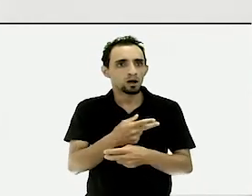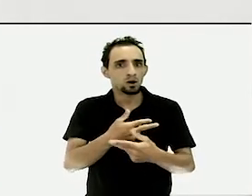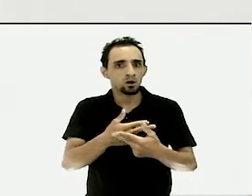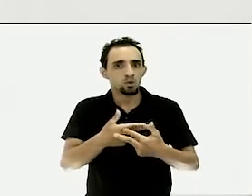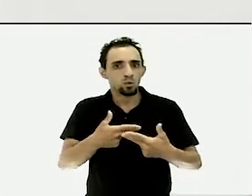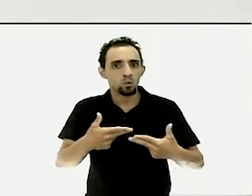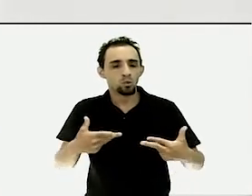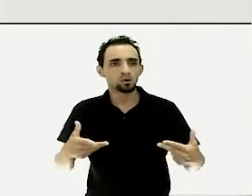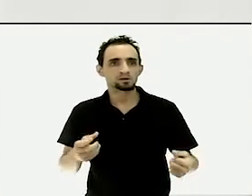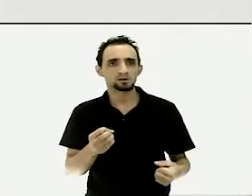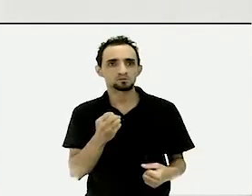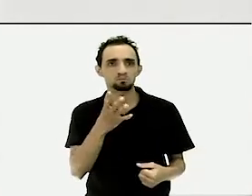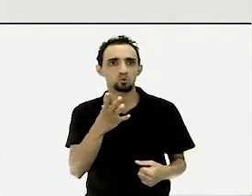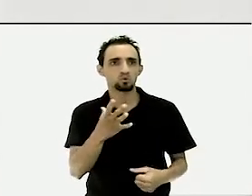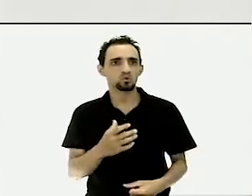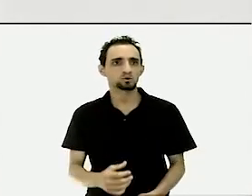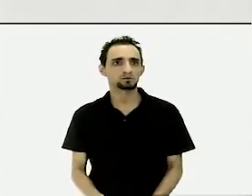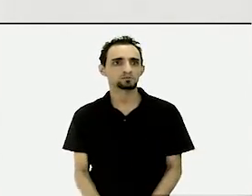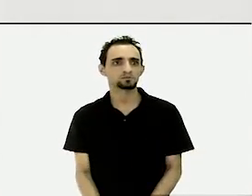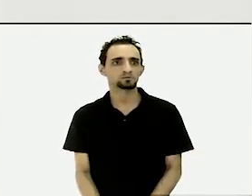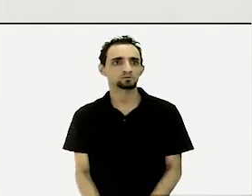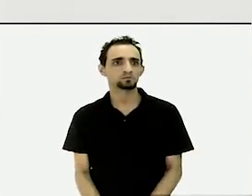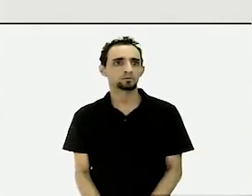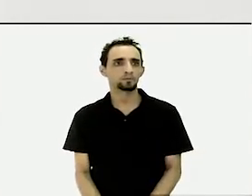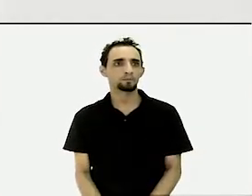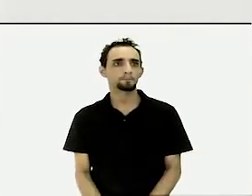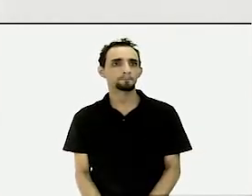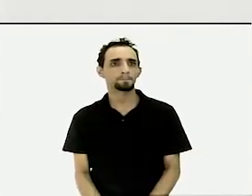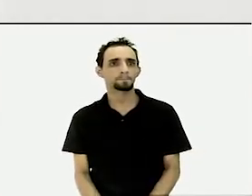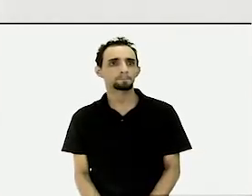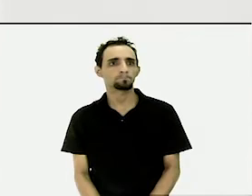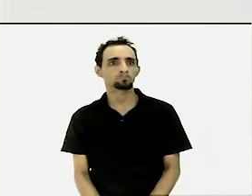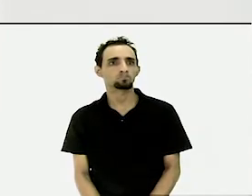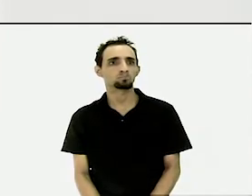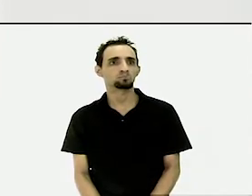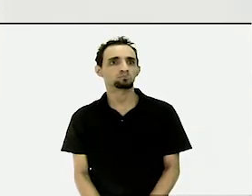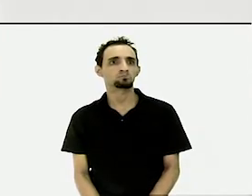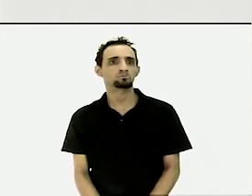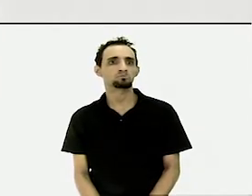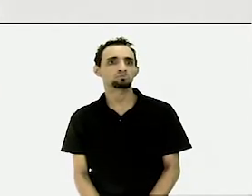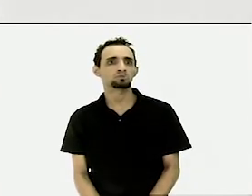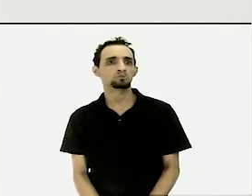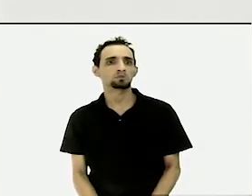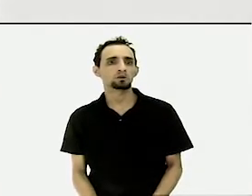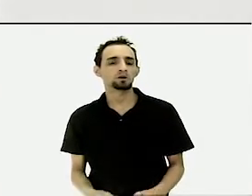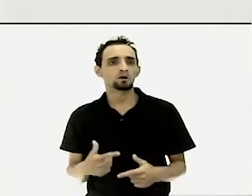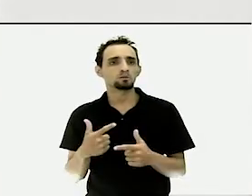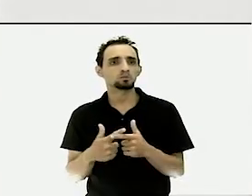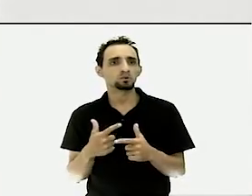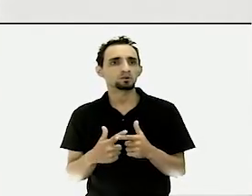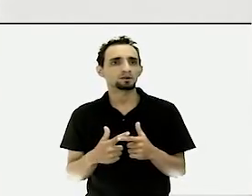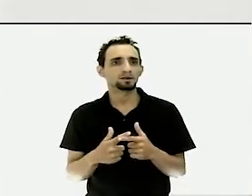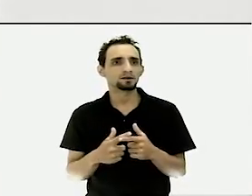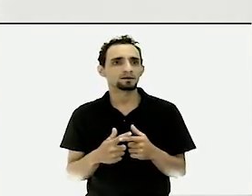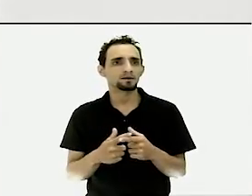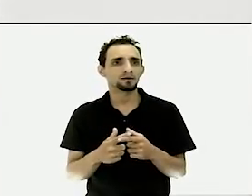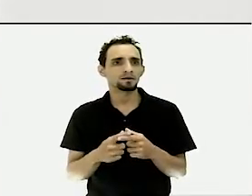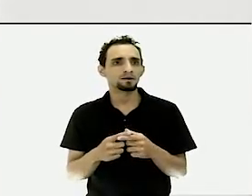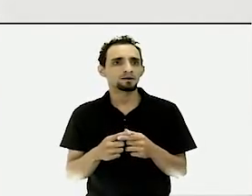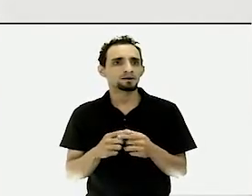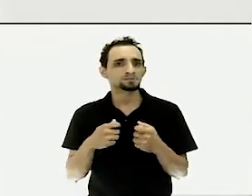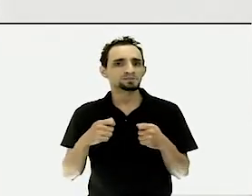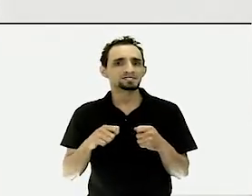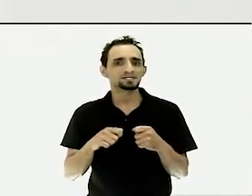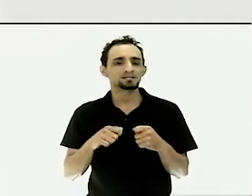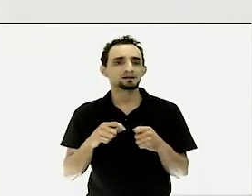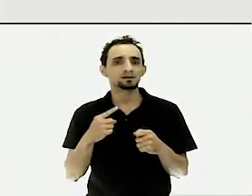coisa, né? A mulher é o nosso, Deus a criou para ser o nosso complemento, tanto é que tirou de uma costela do homem, né? Então,